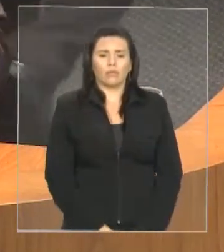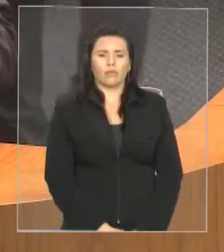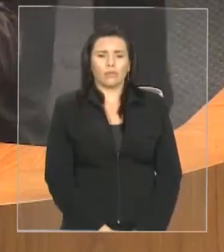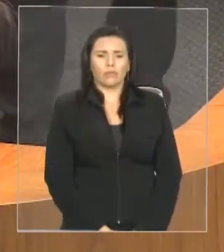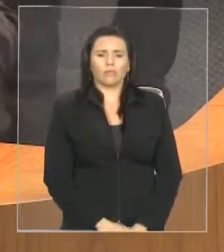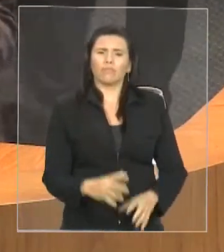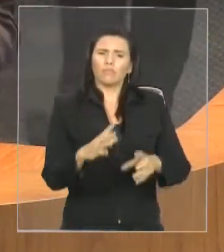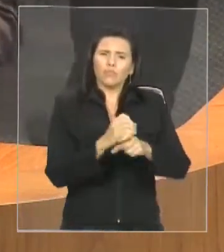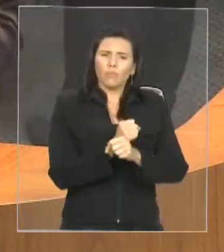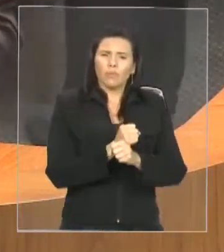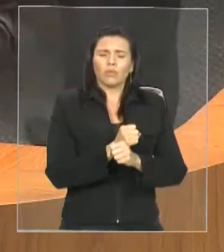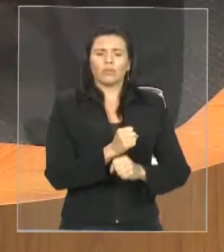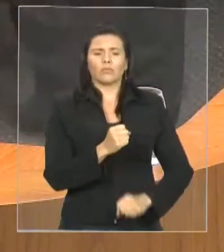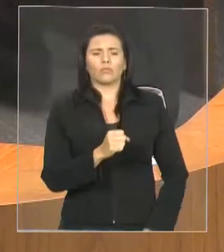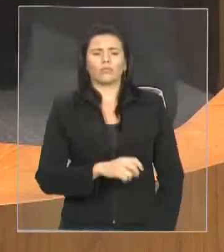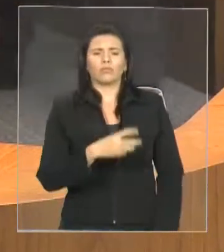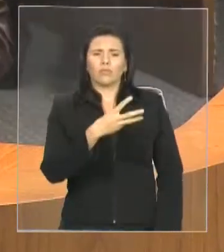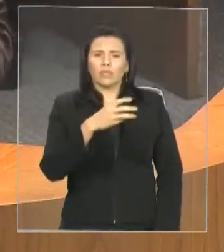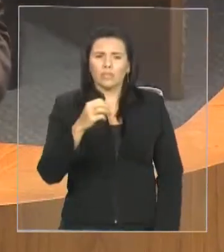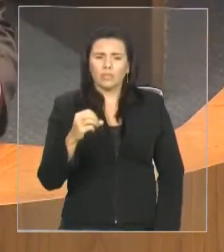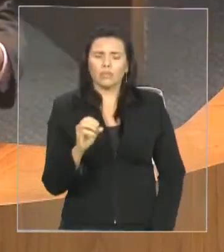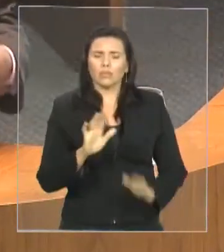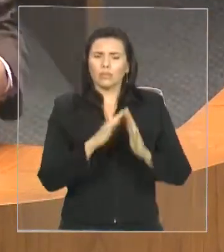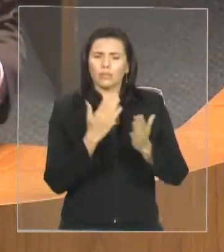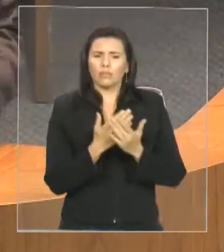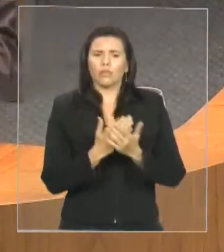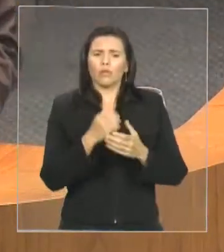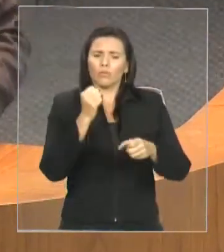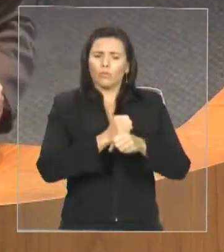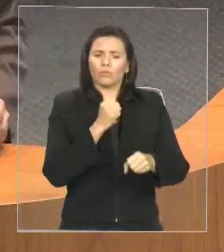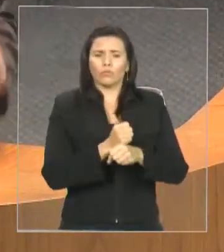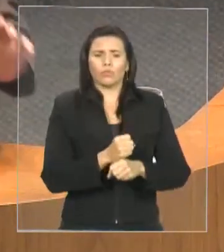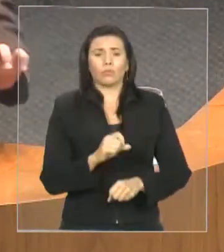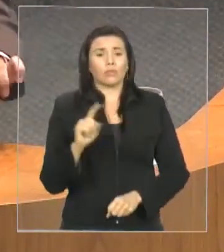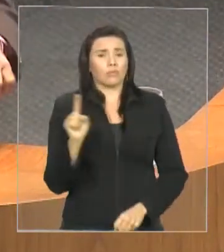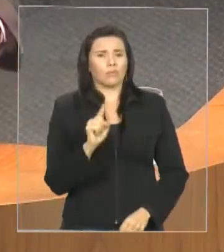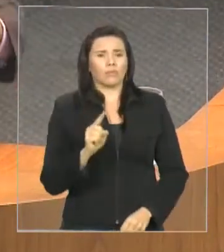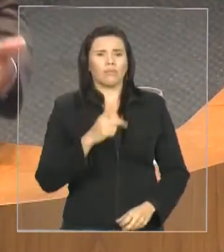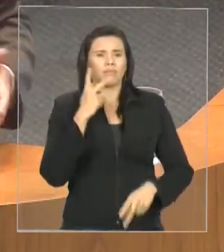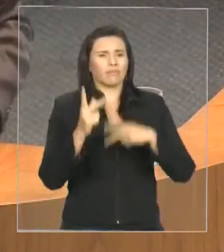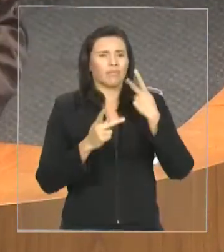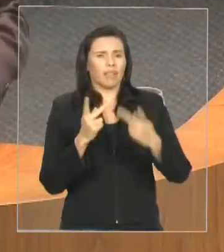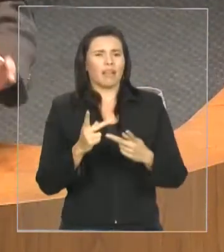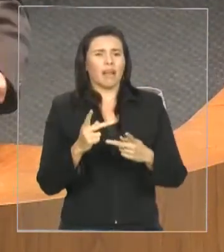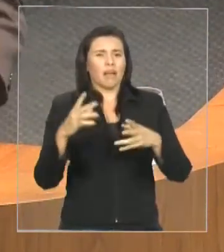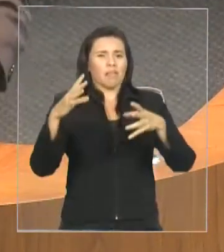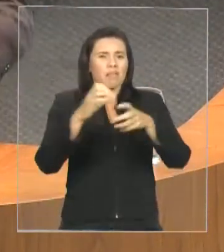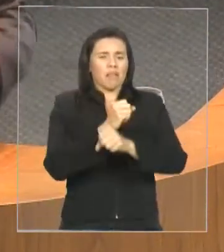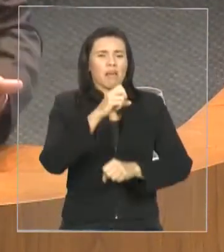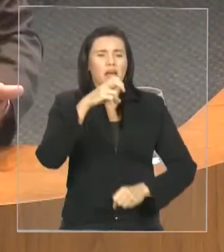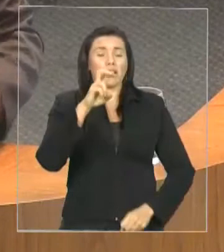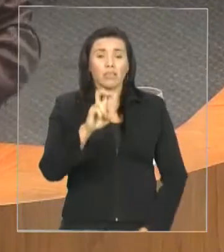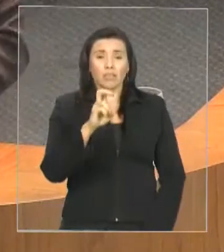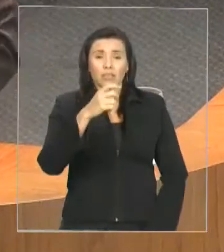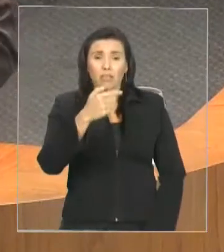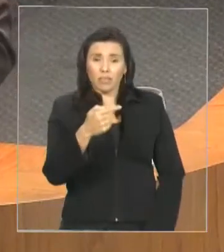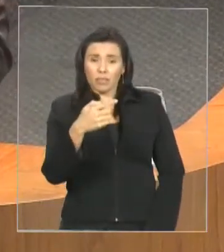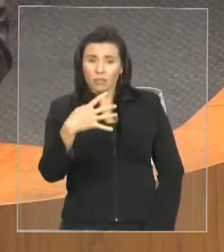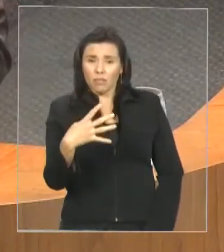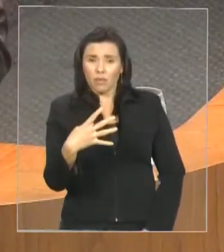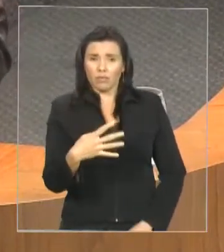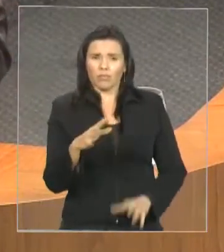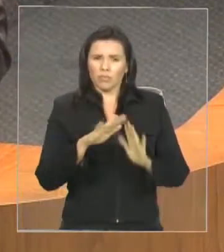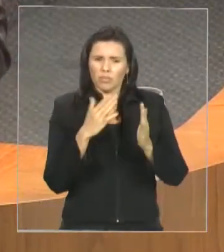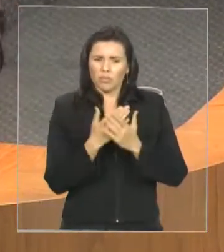construídas. Não o número de 574 escolas construídas. Porque está cometendo um crime de responsabilidade, um crime de improbidade